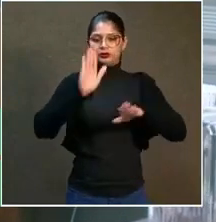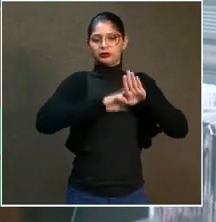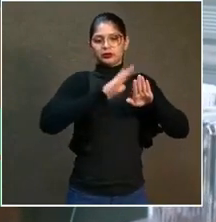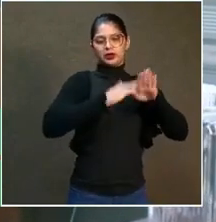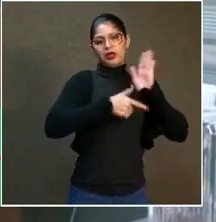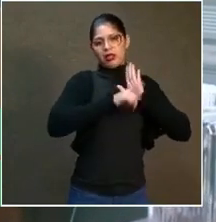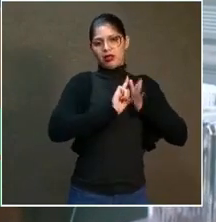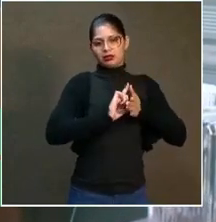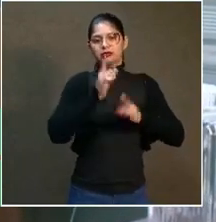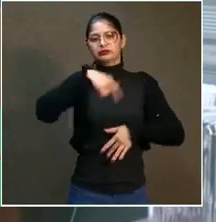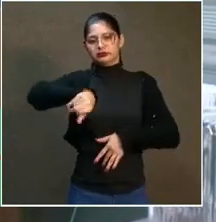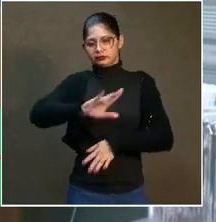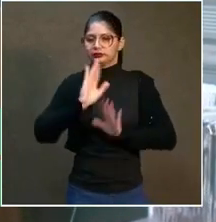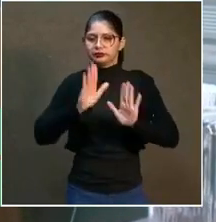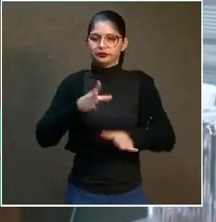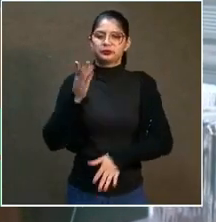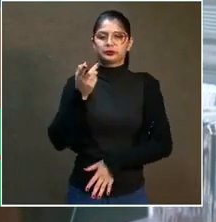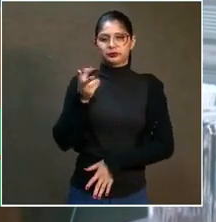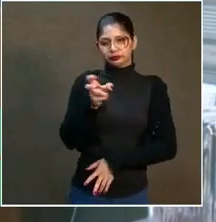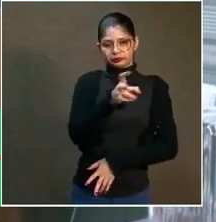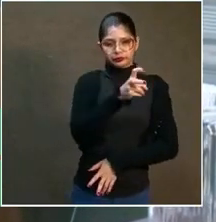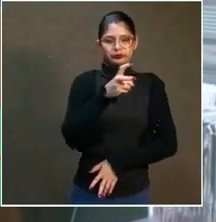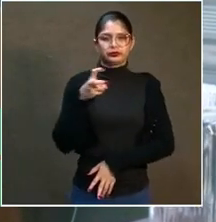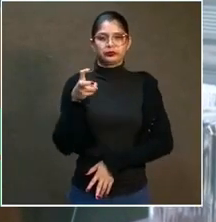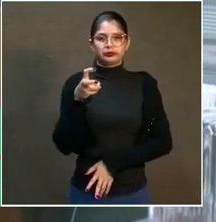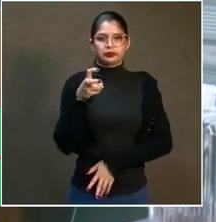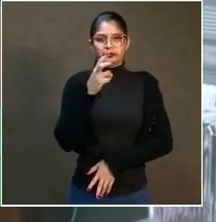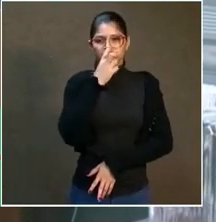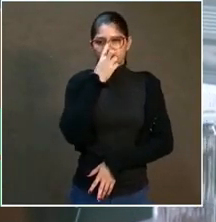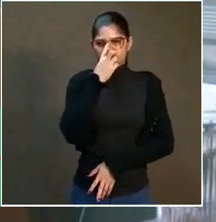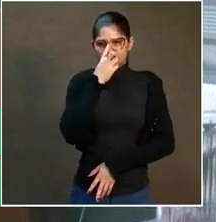como vossas excelências aqui visualizaram.